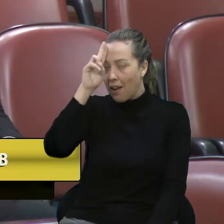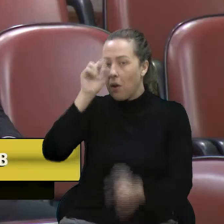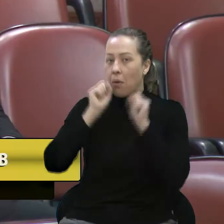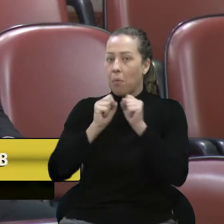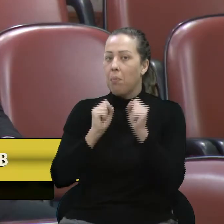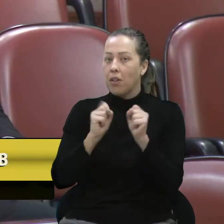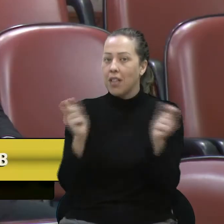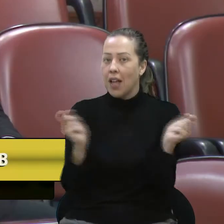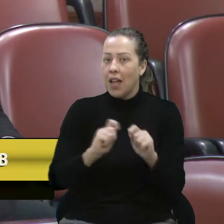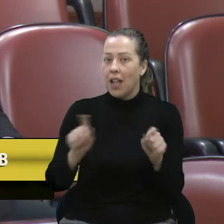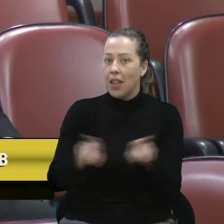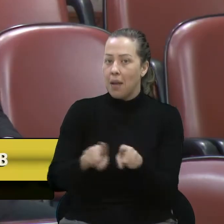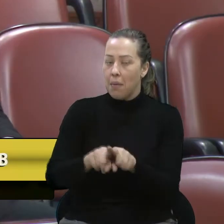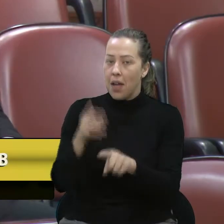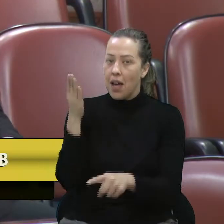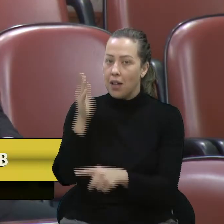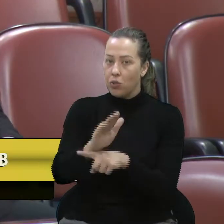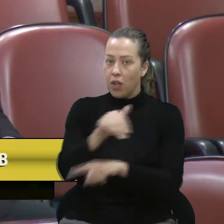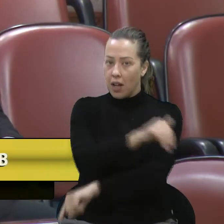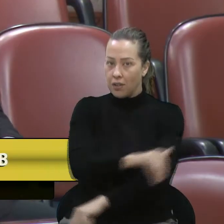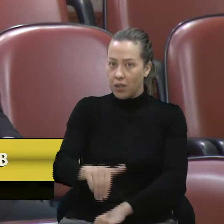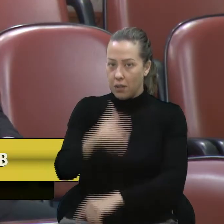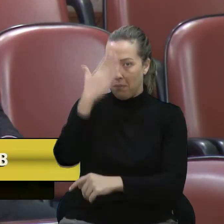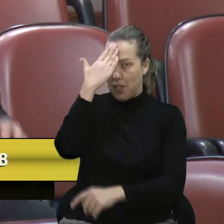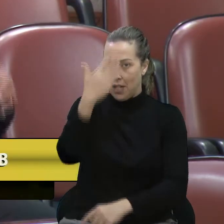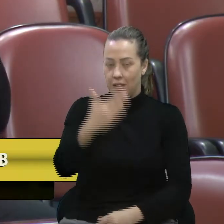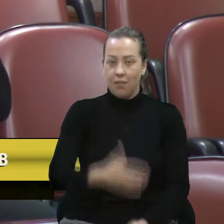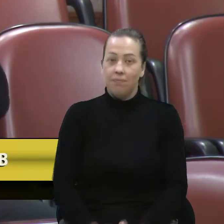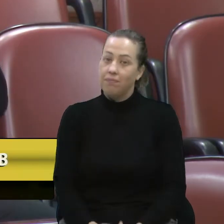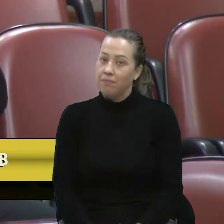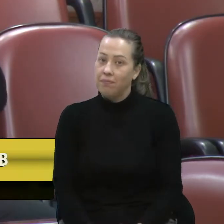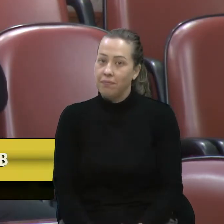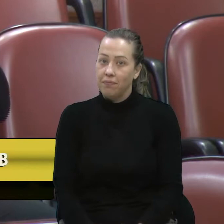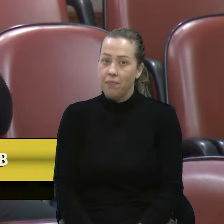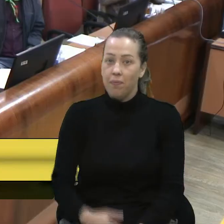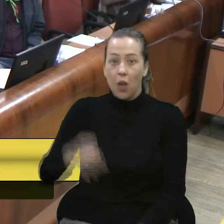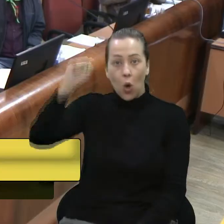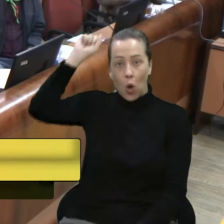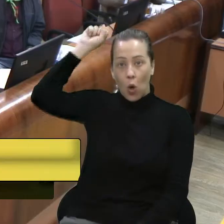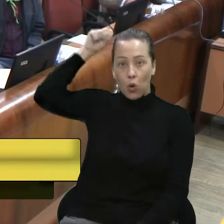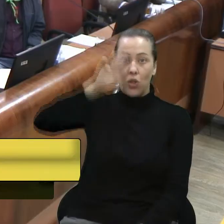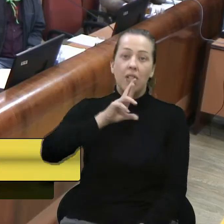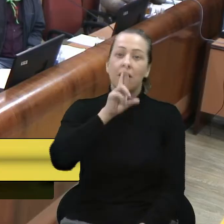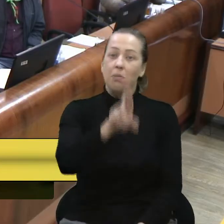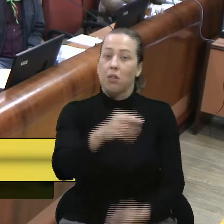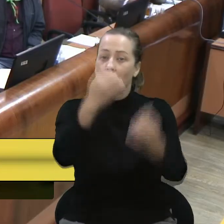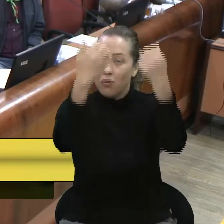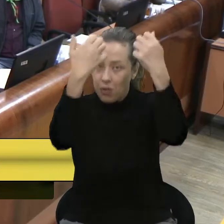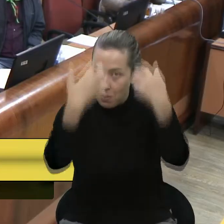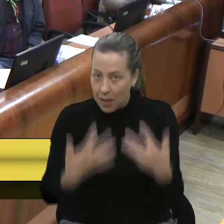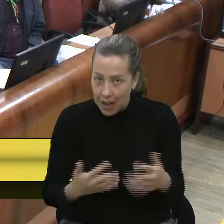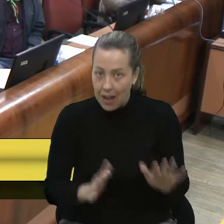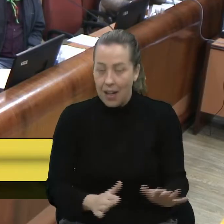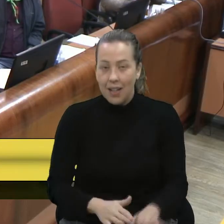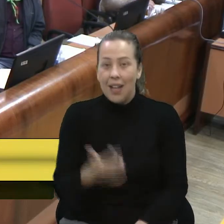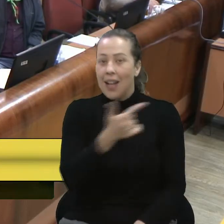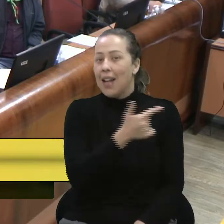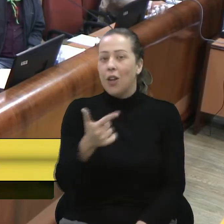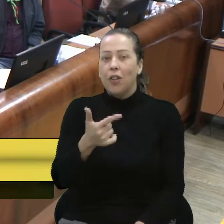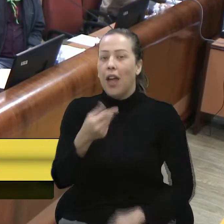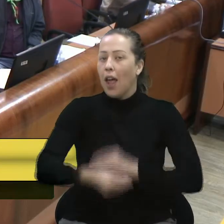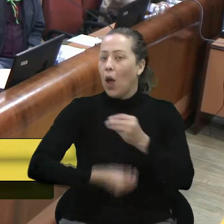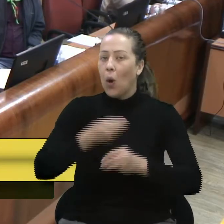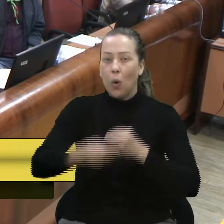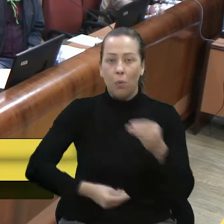fazer também dessas vias. Obrigado. Vereador Xuxa, já de imediato vou explicar para o senhor, nós não temos condições